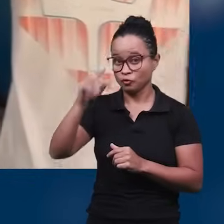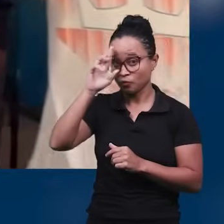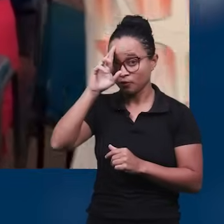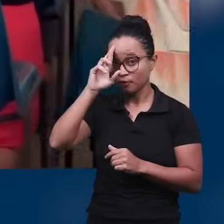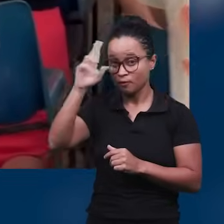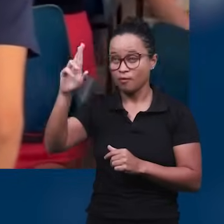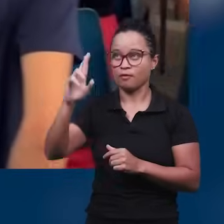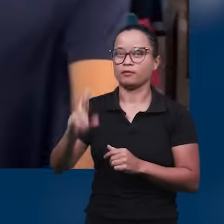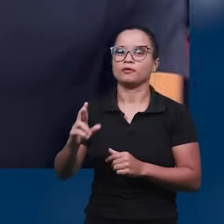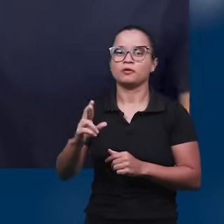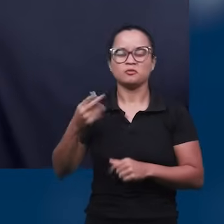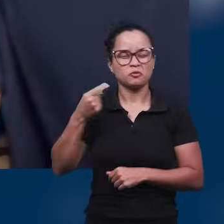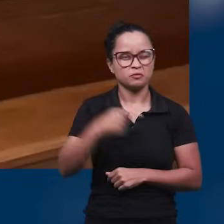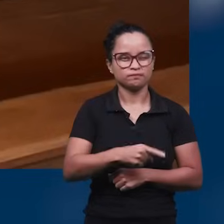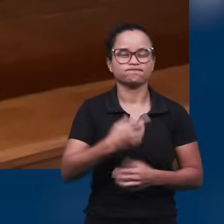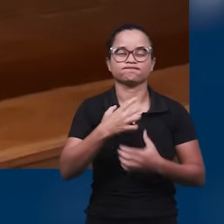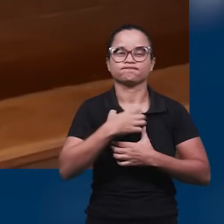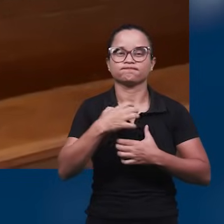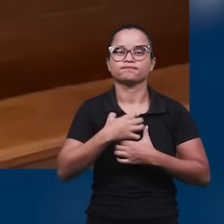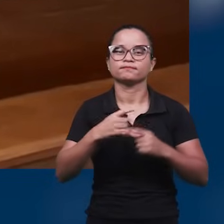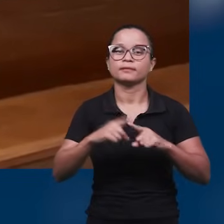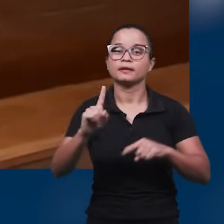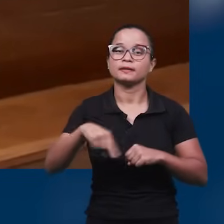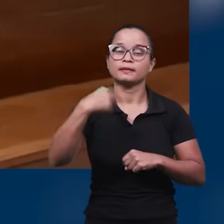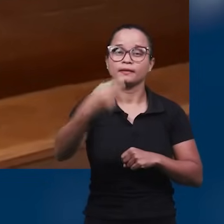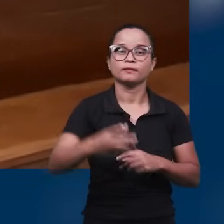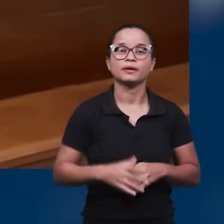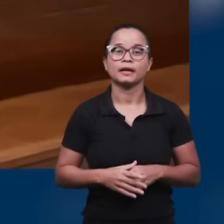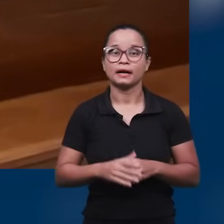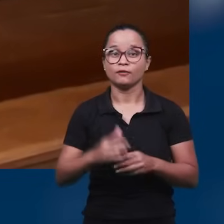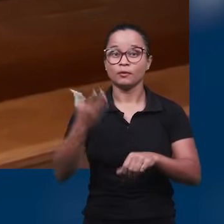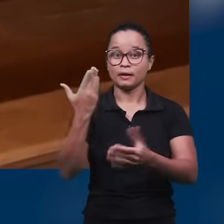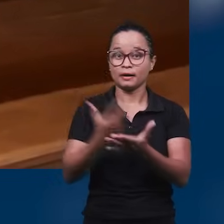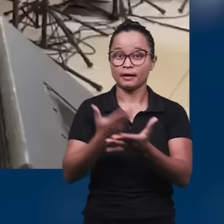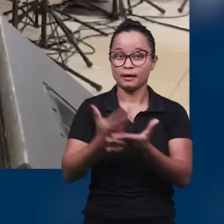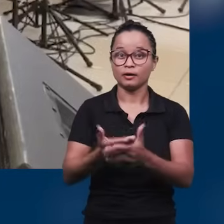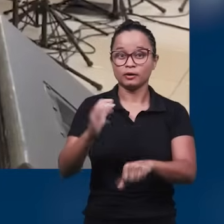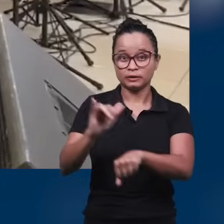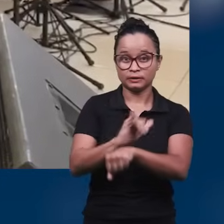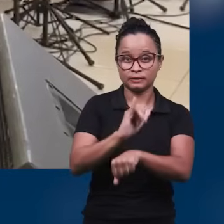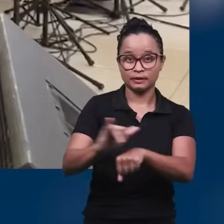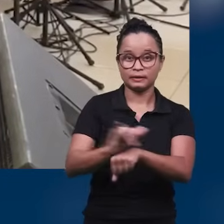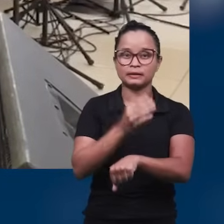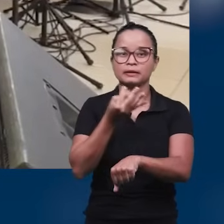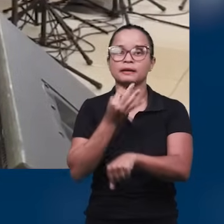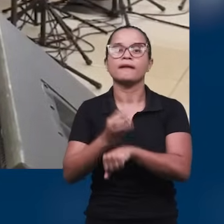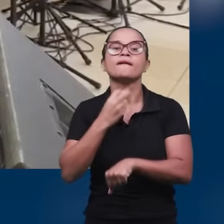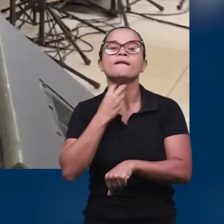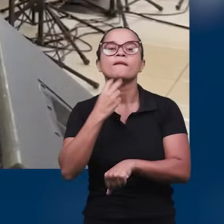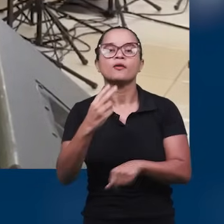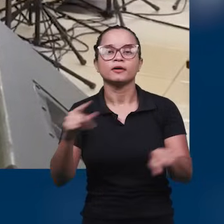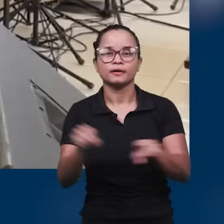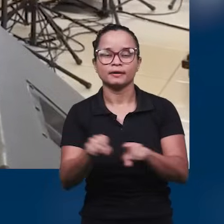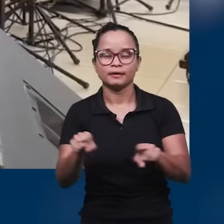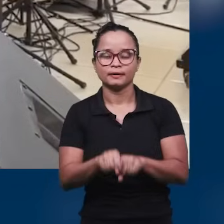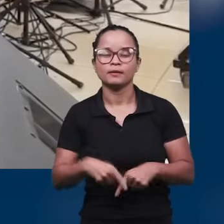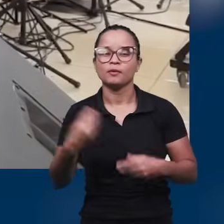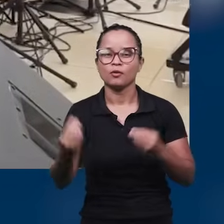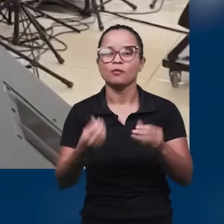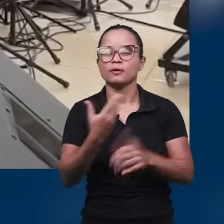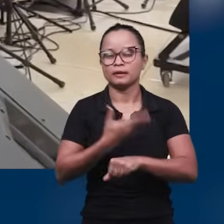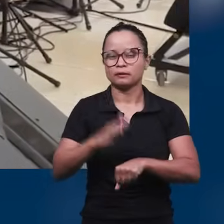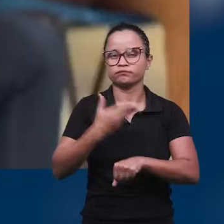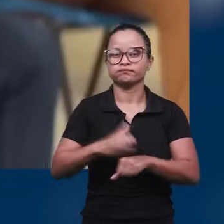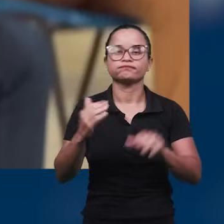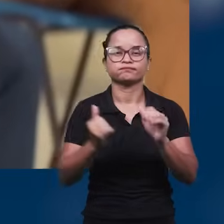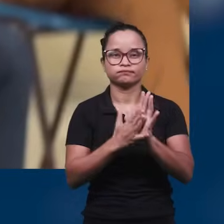um momento profundo. Logo em seguida, seguimos para as aulas de técnica vocal, bem como ensaio de vários louvores. Os irmãos